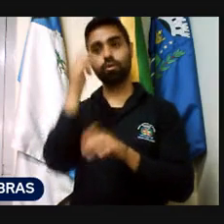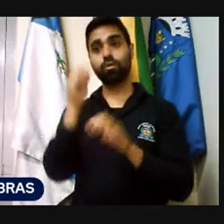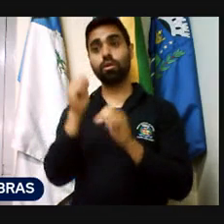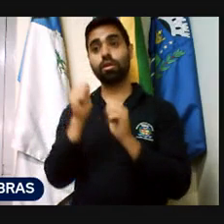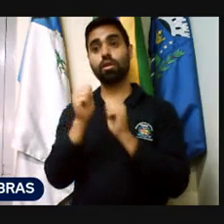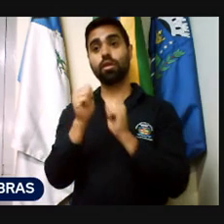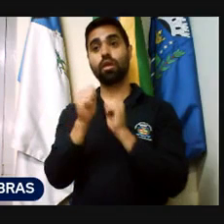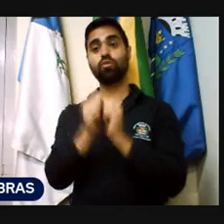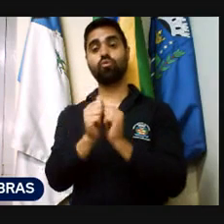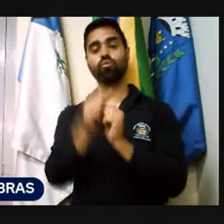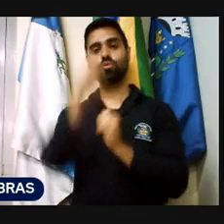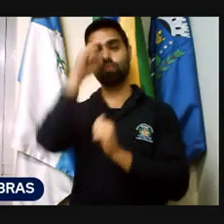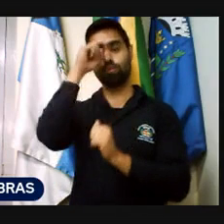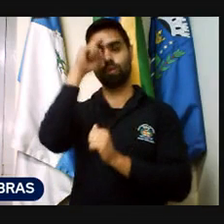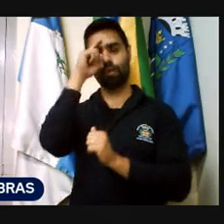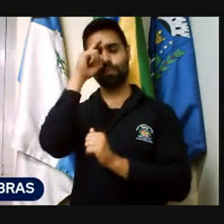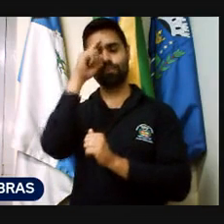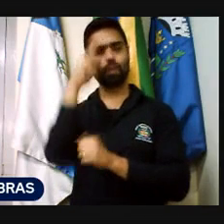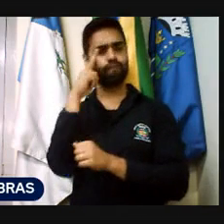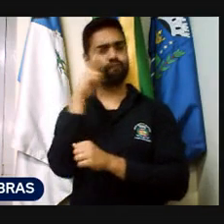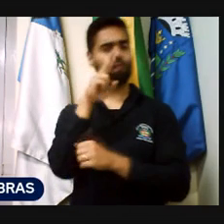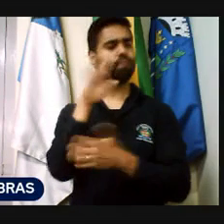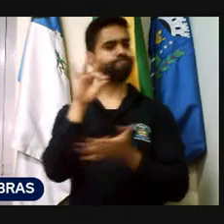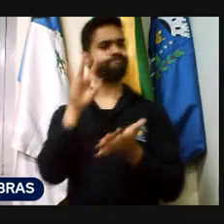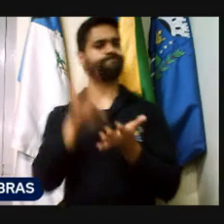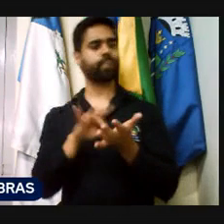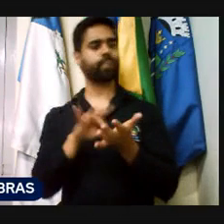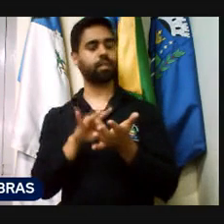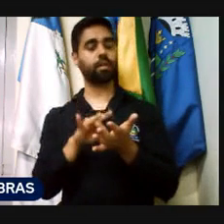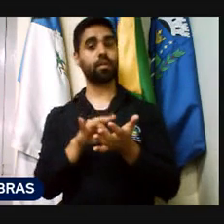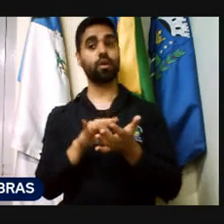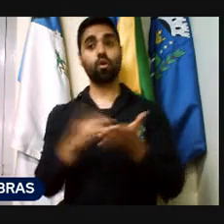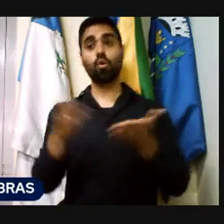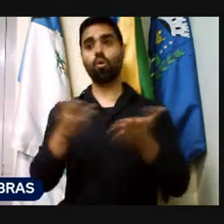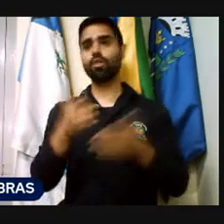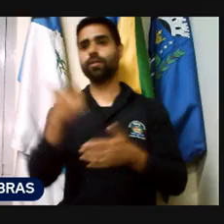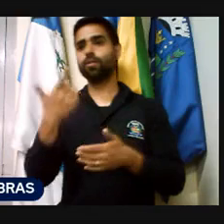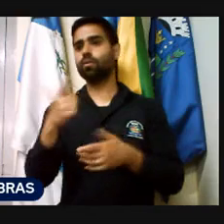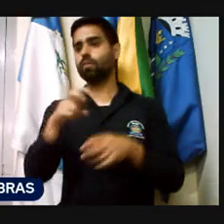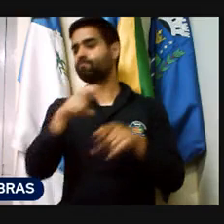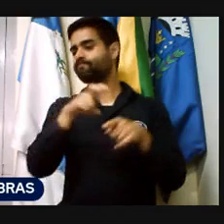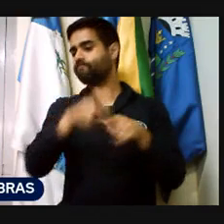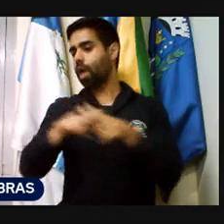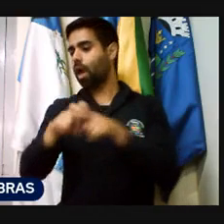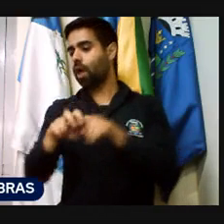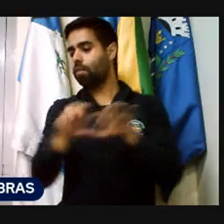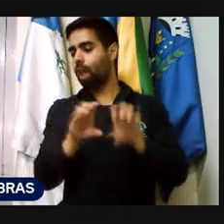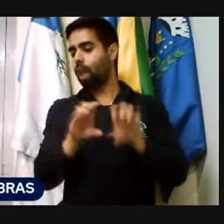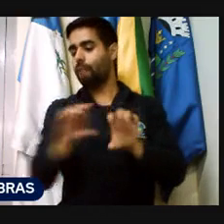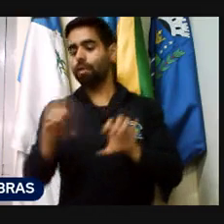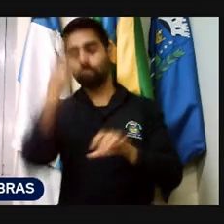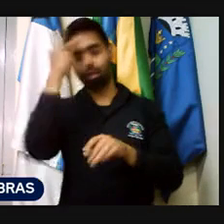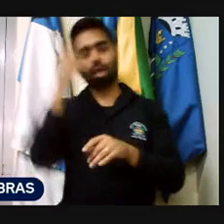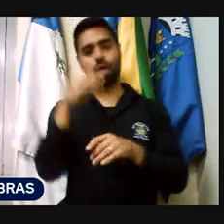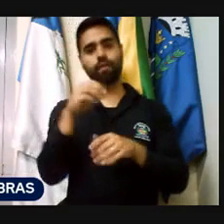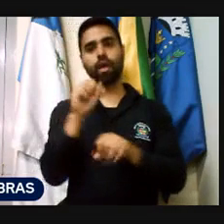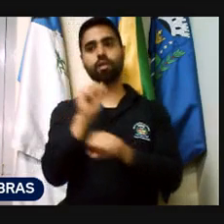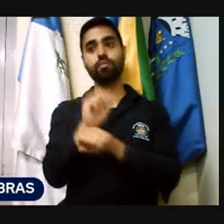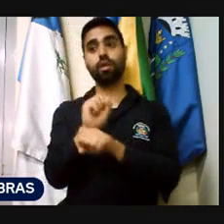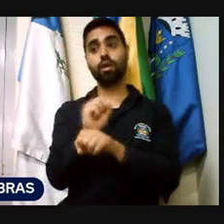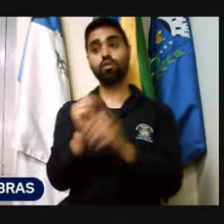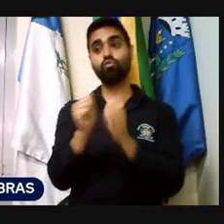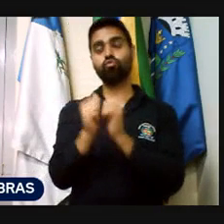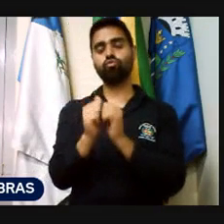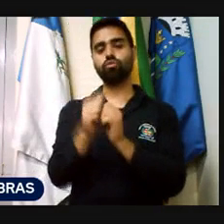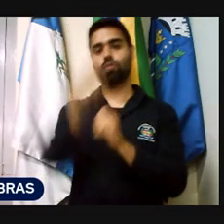hospital. Conforme vistoriado e relatado por pacientes, atualmente não existem muitas cadeiras para acompanhantes no hospital. Dessa forma,